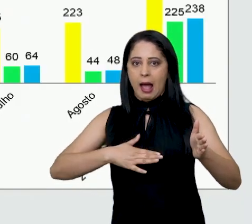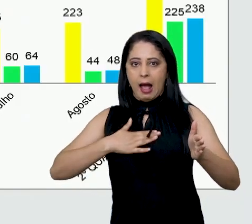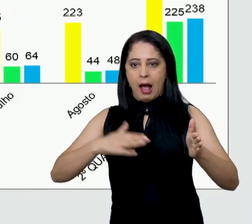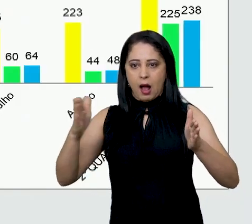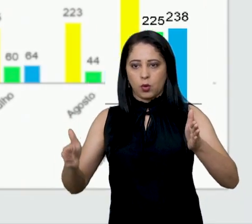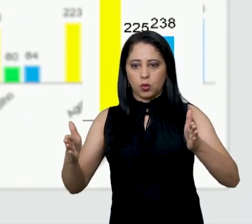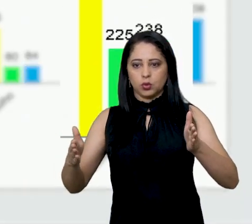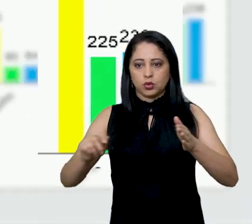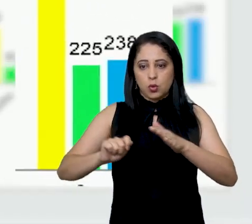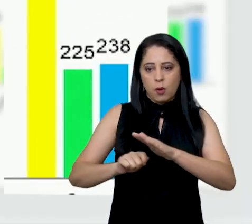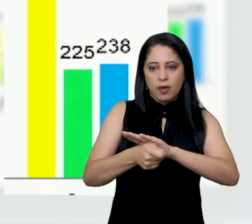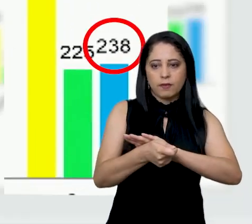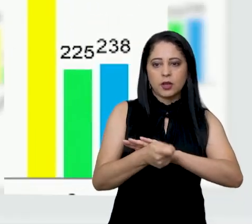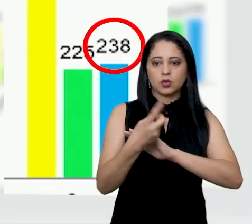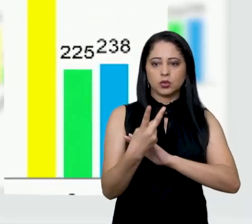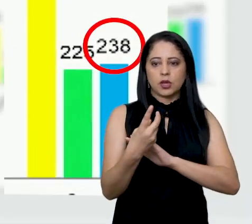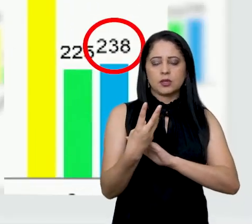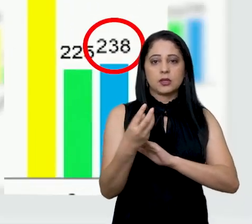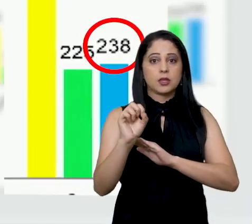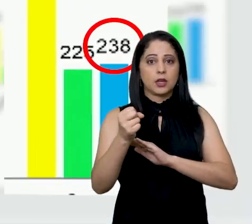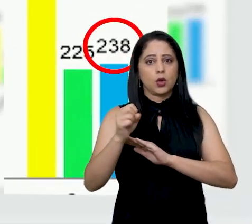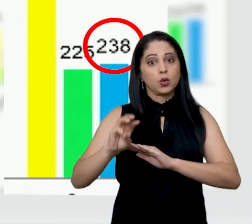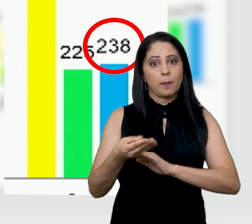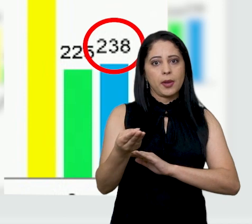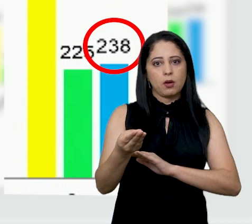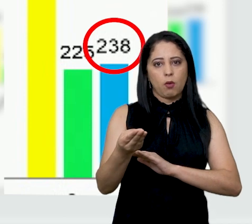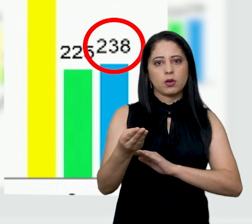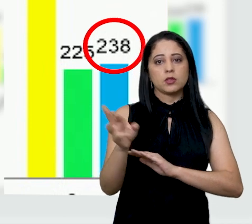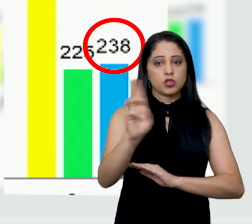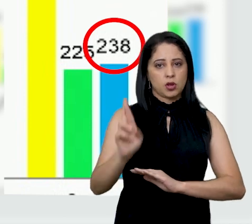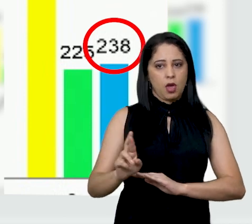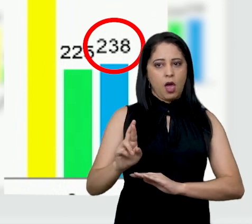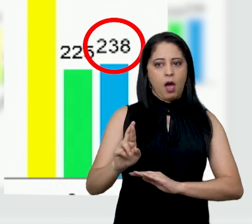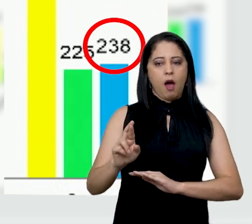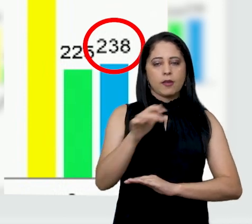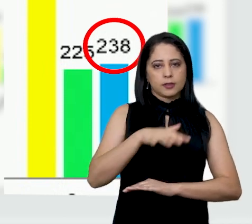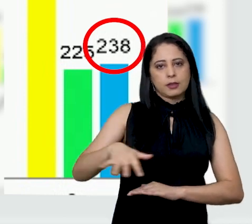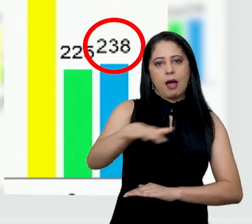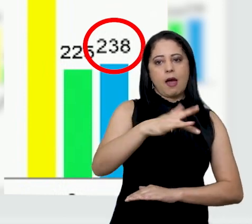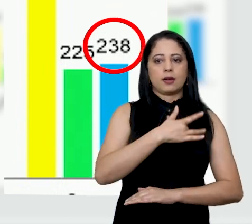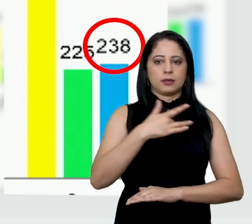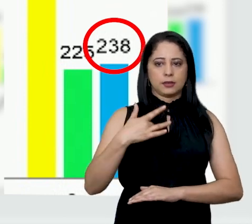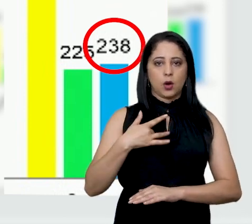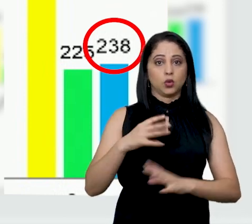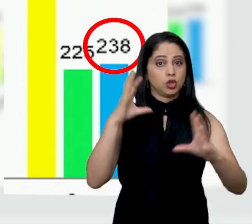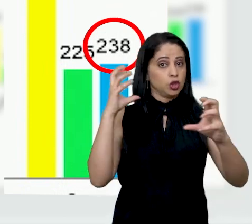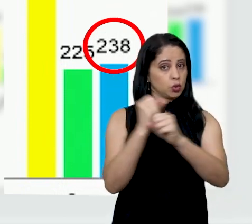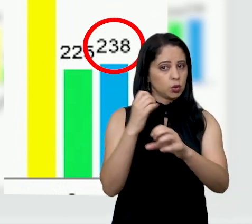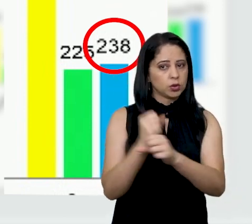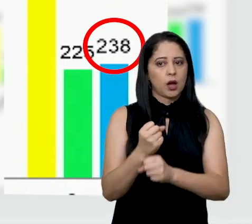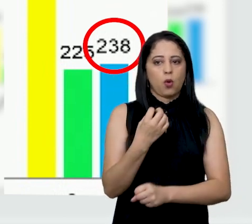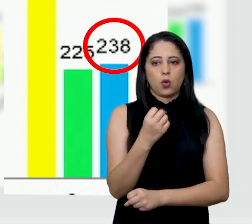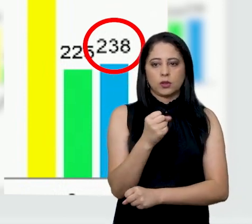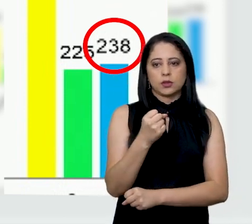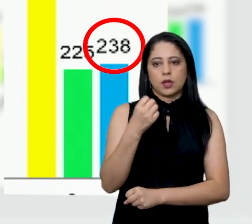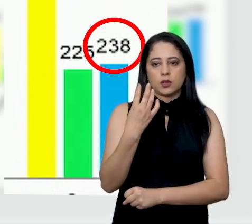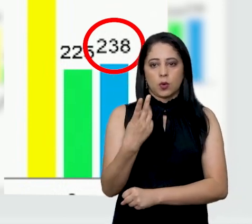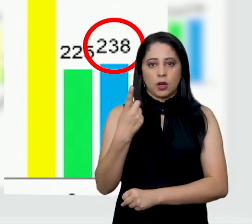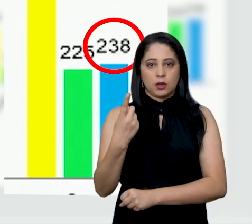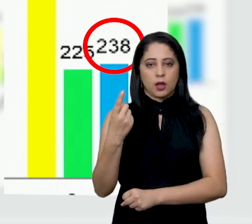foram aplicados 238 milhões de reais na saúde, de um total de 841